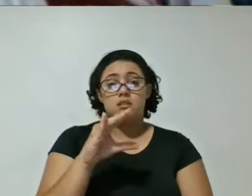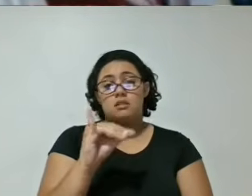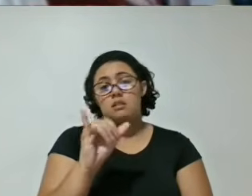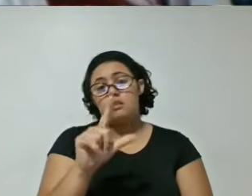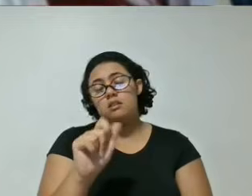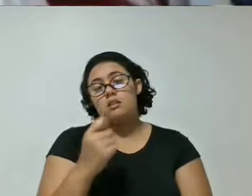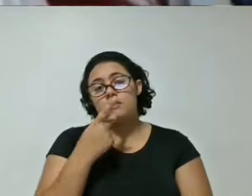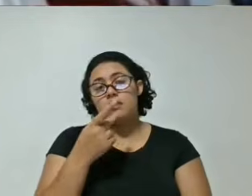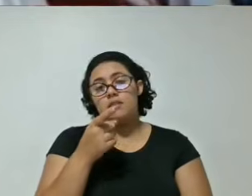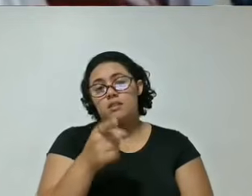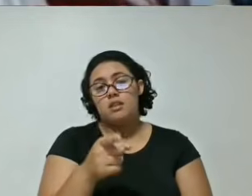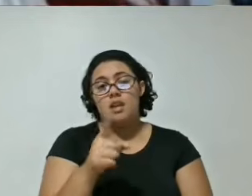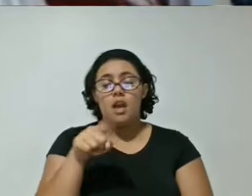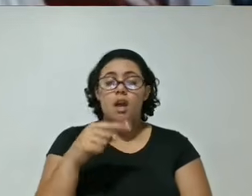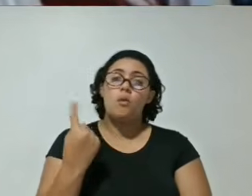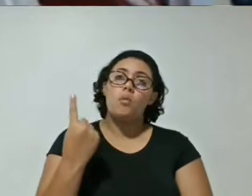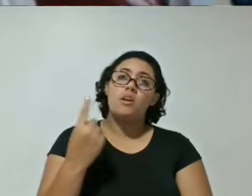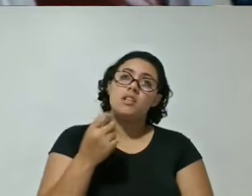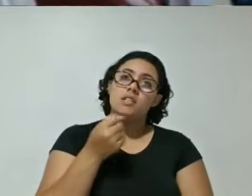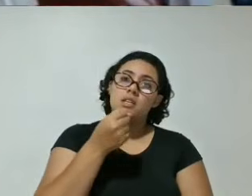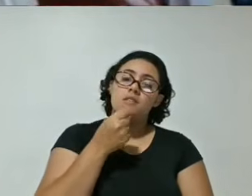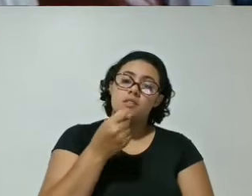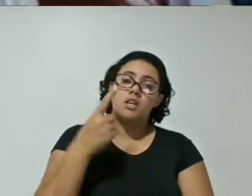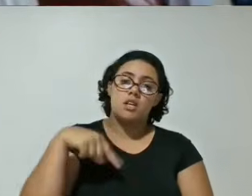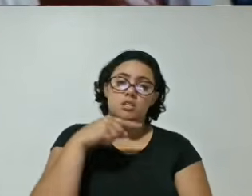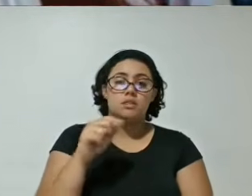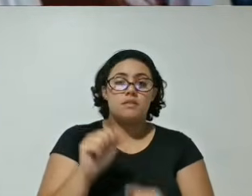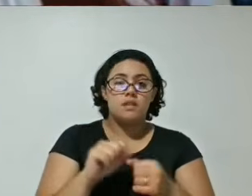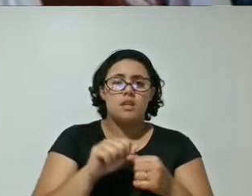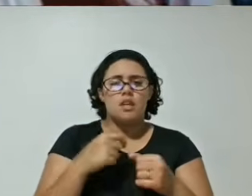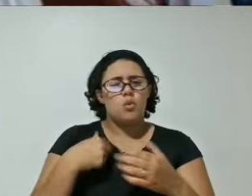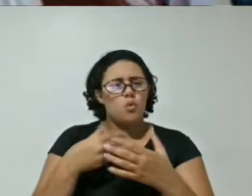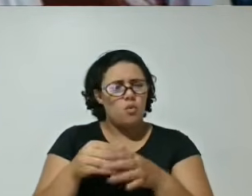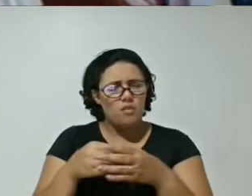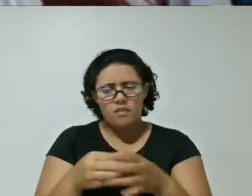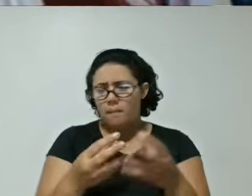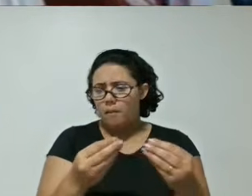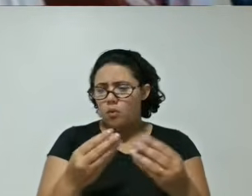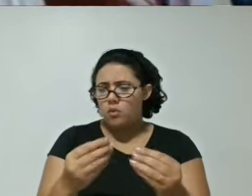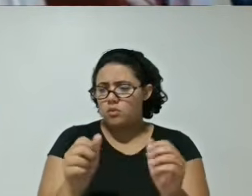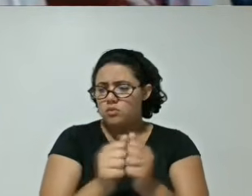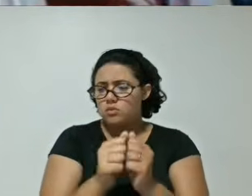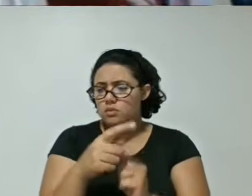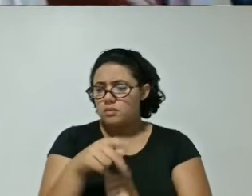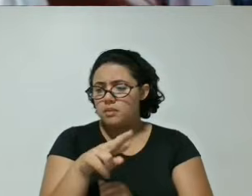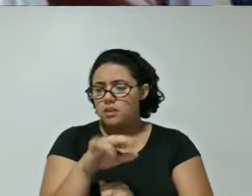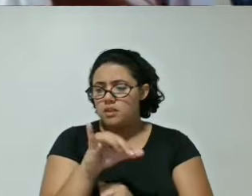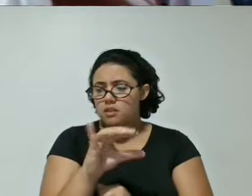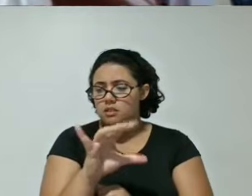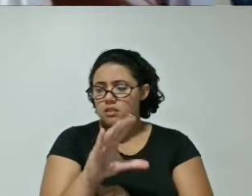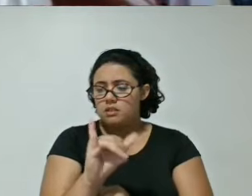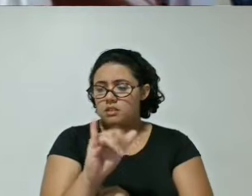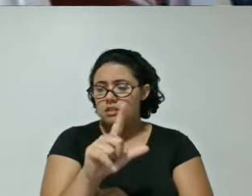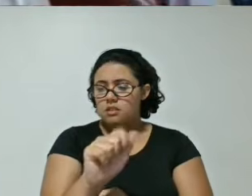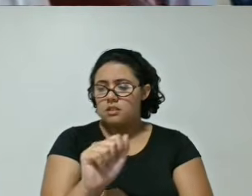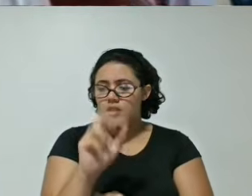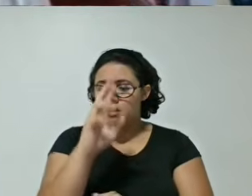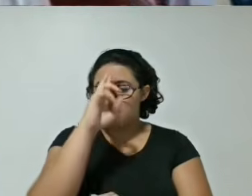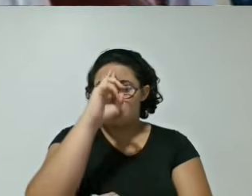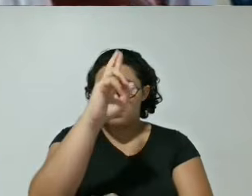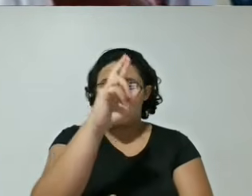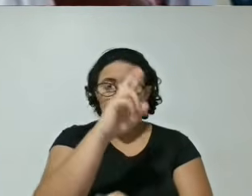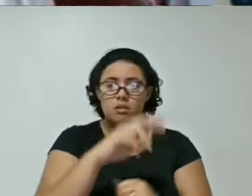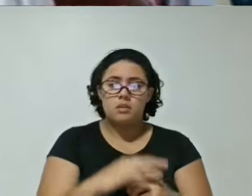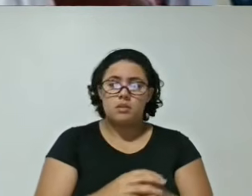uma das entrevistas que a gente fez, né? Eu convivi muito com a Priscila, na época ela era diretora do Museu de Arte da Pampulha, né?